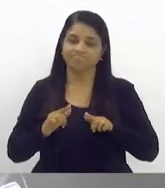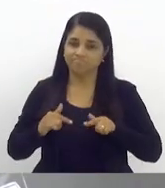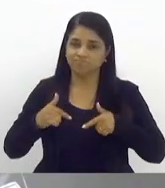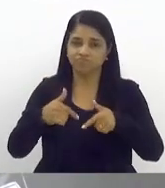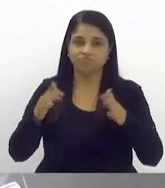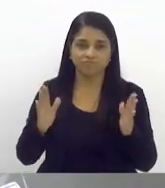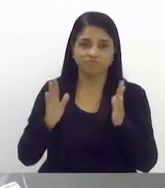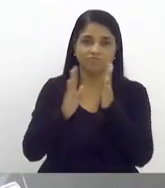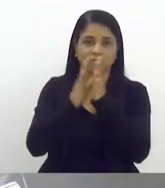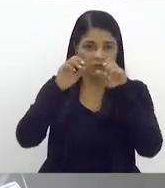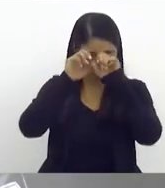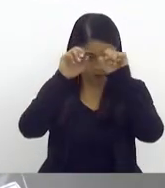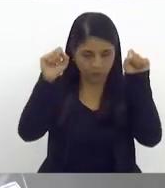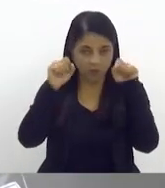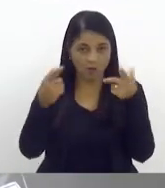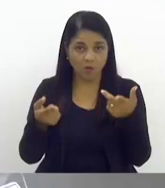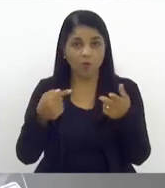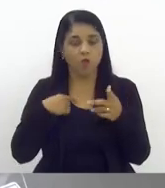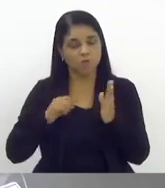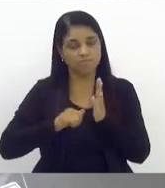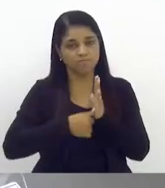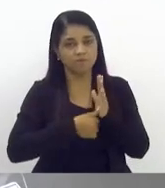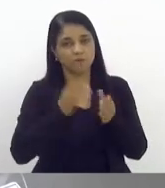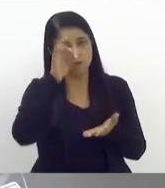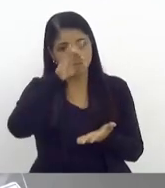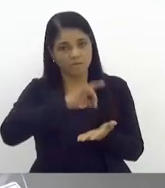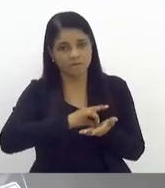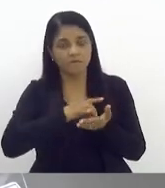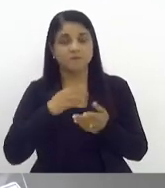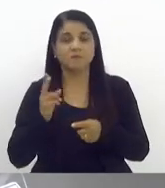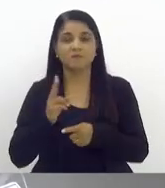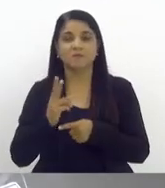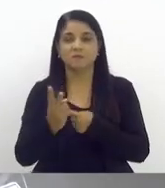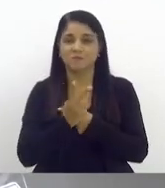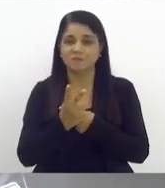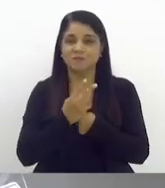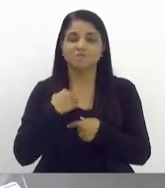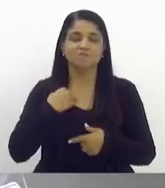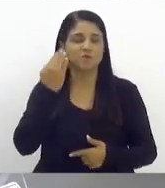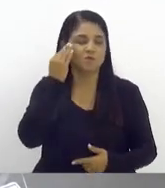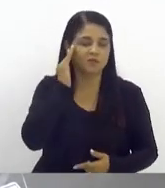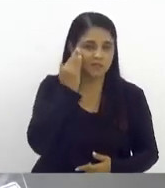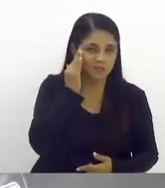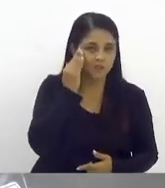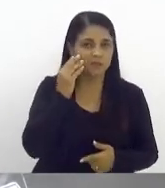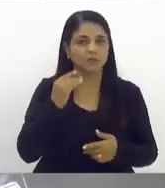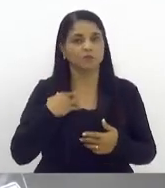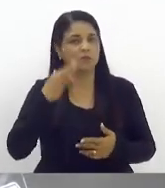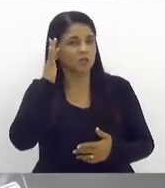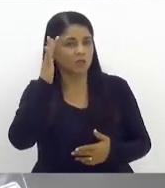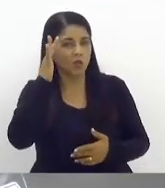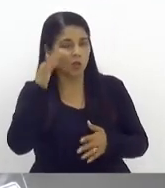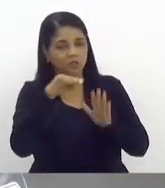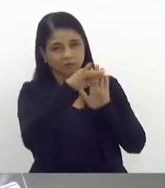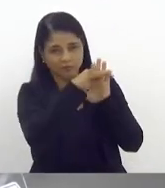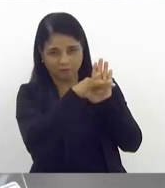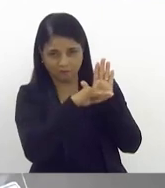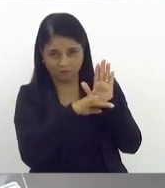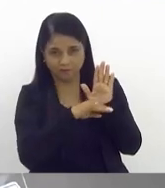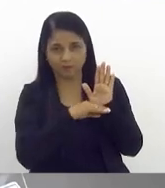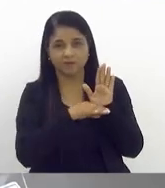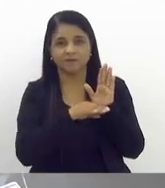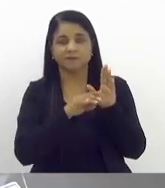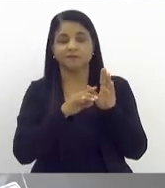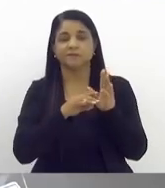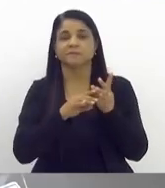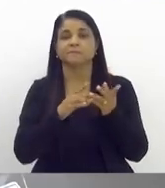eu me filio ao entendimento original, obviamente resguardado também o meu entendimento ideológico sobre a pauta, que é uma pauta